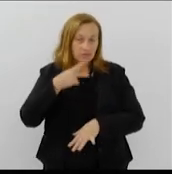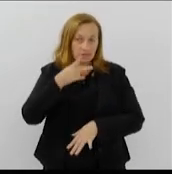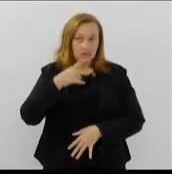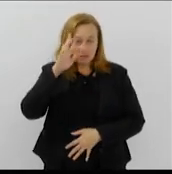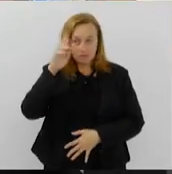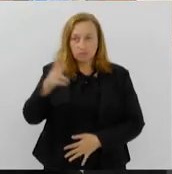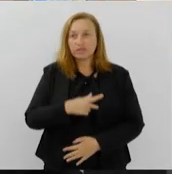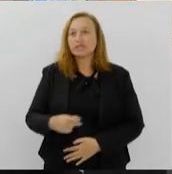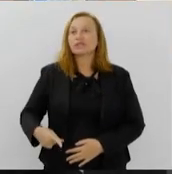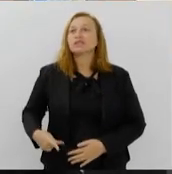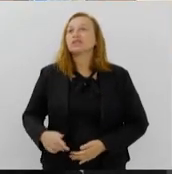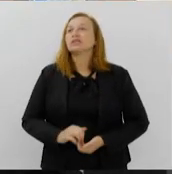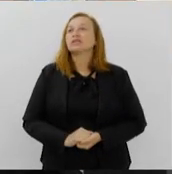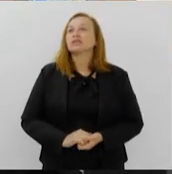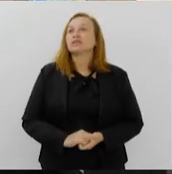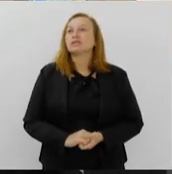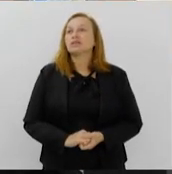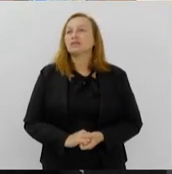presidente.